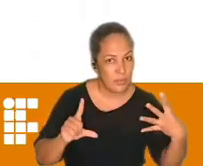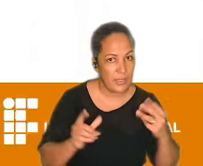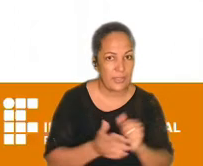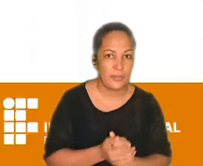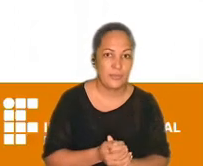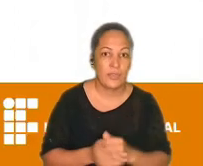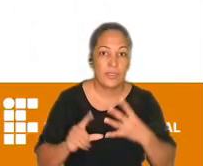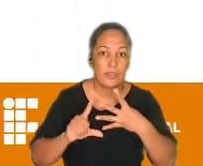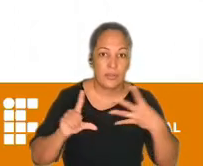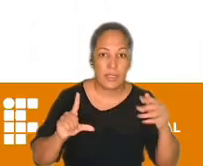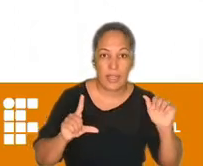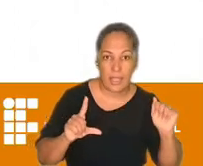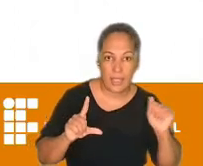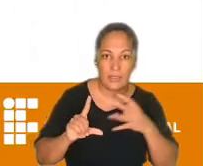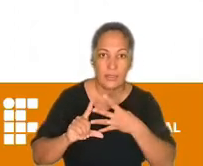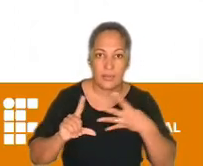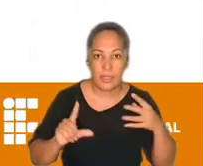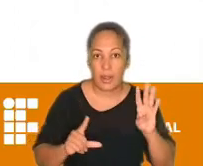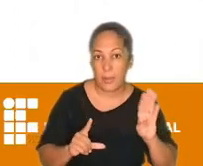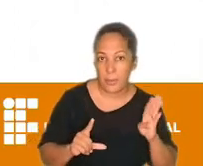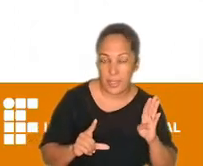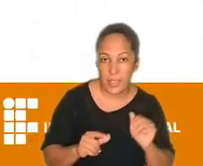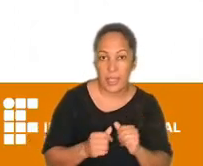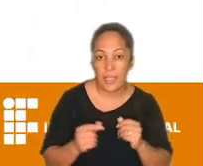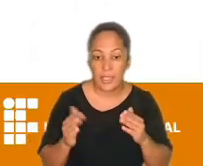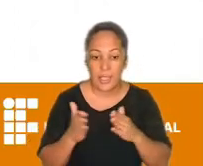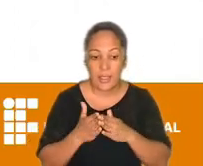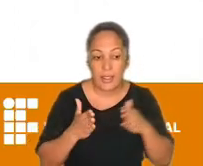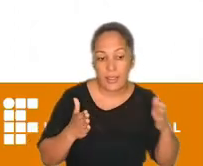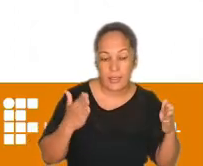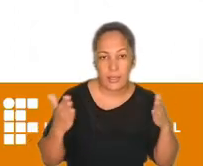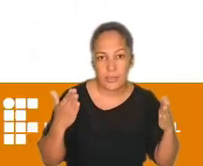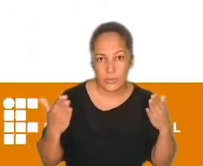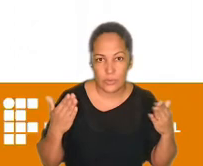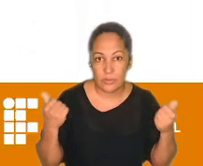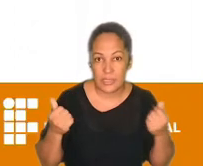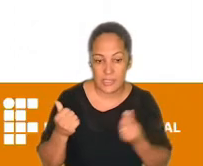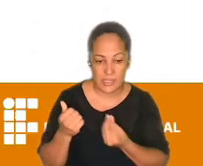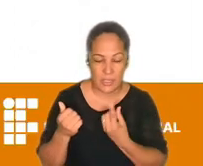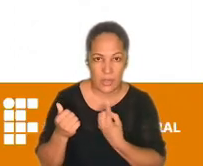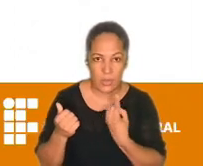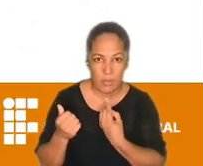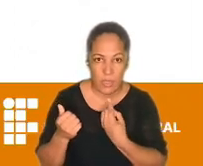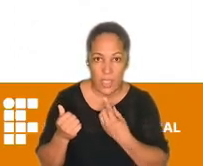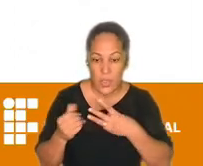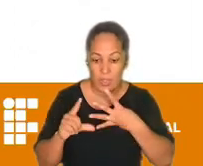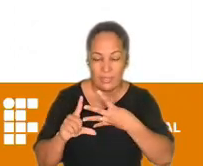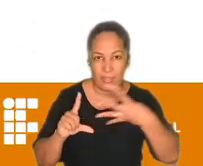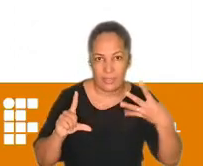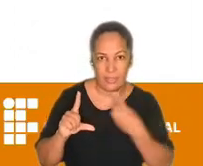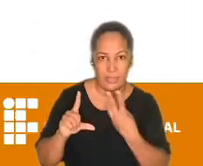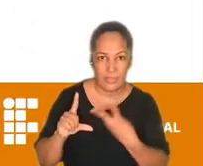duas são N para N. Então, entre esse relacionamento das duas tabelas, eu vou criar uma nova tabela, uma terceira tabela.